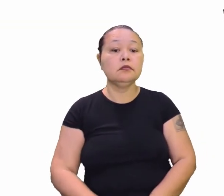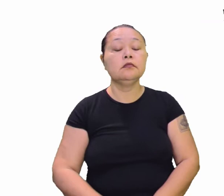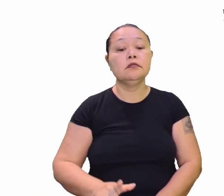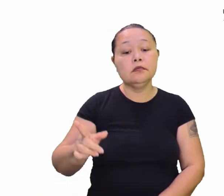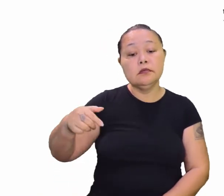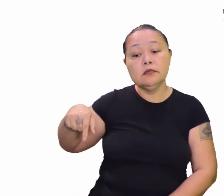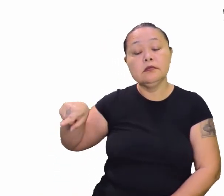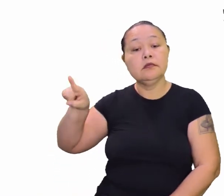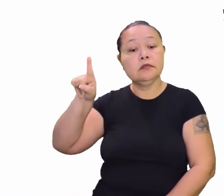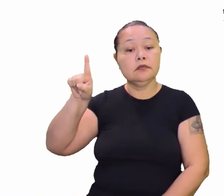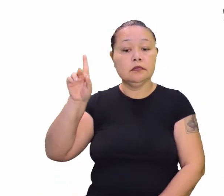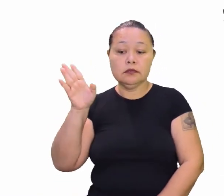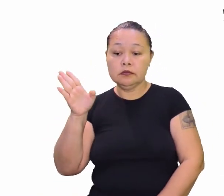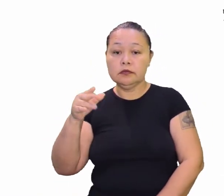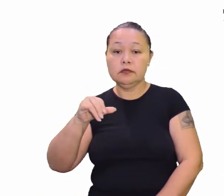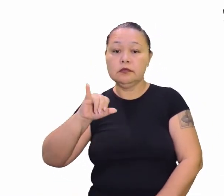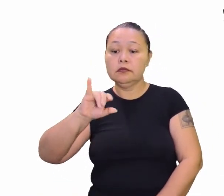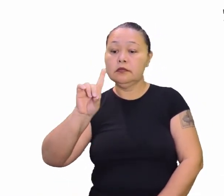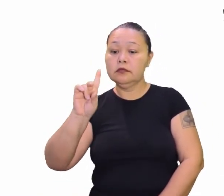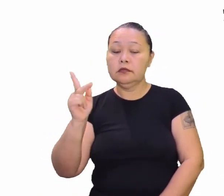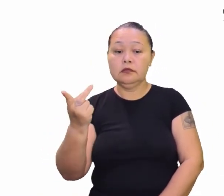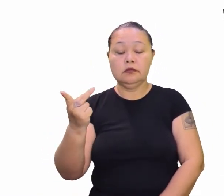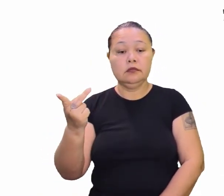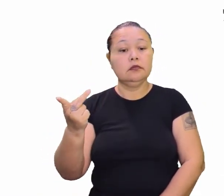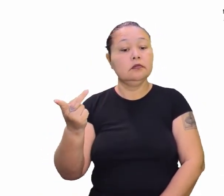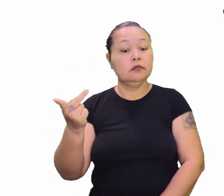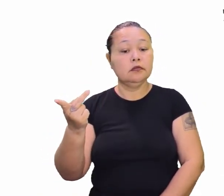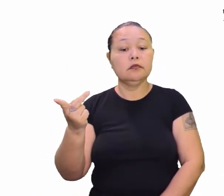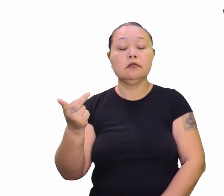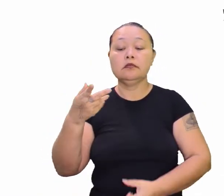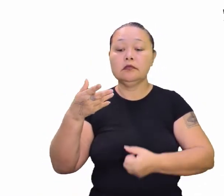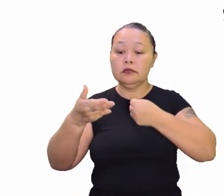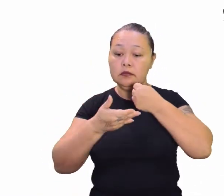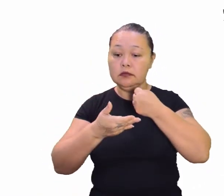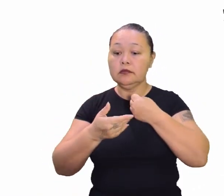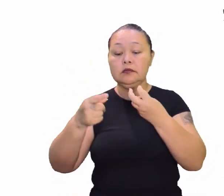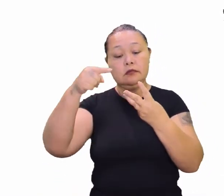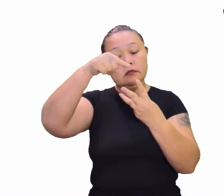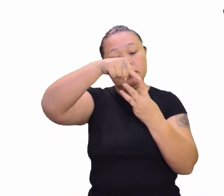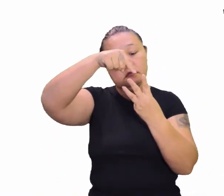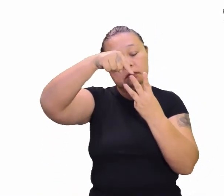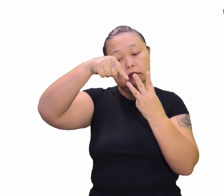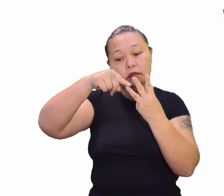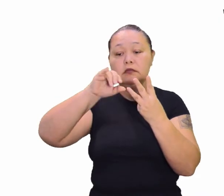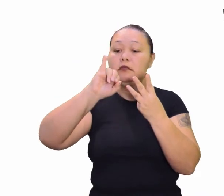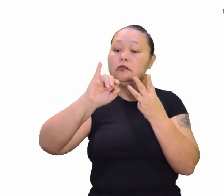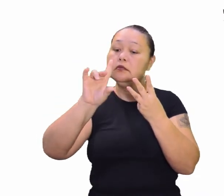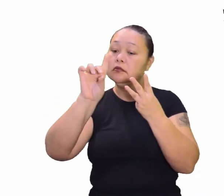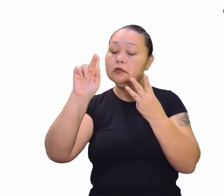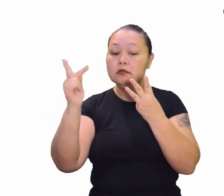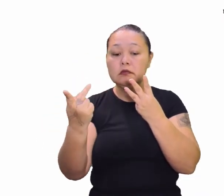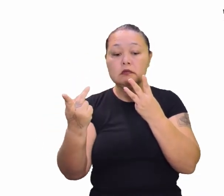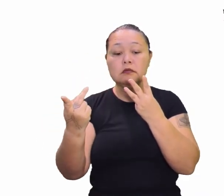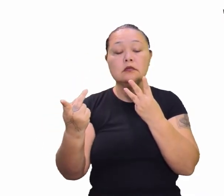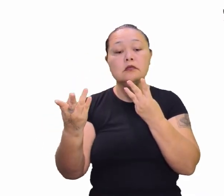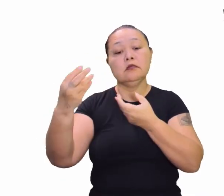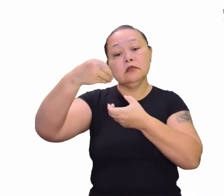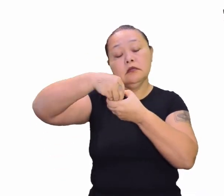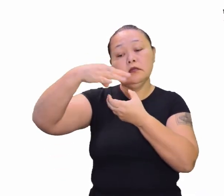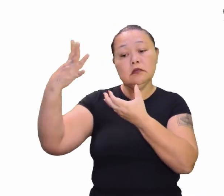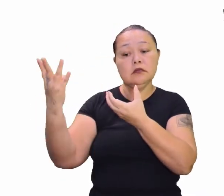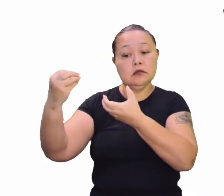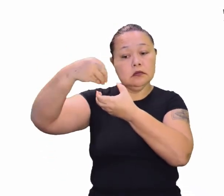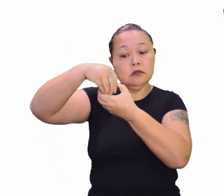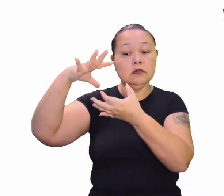E aí, as 3 dimensões do IDH. Muito bem, que são os 3 pilares principais do IDH, que envolvem muitos outros, né,